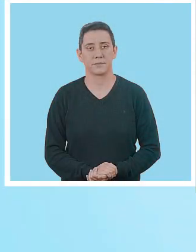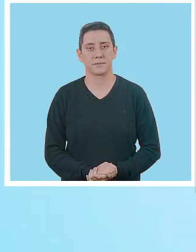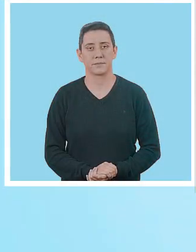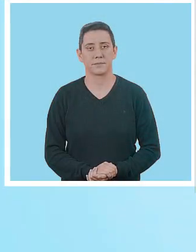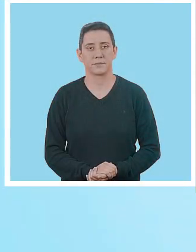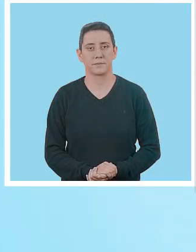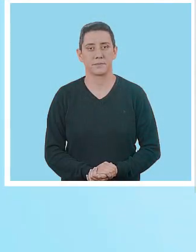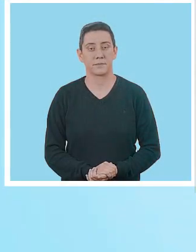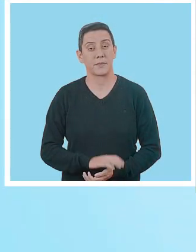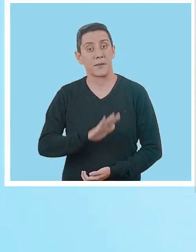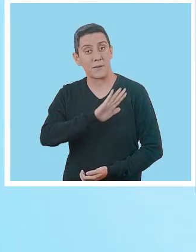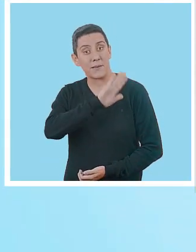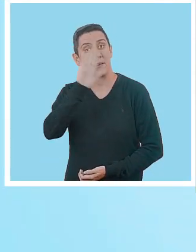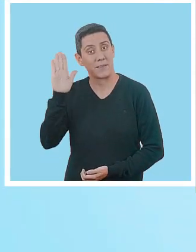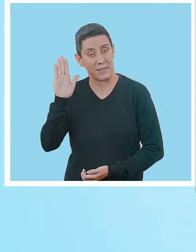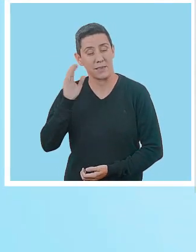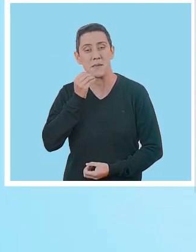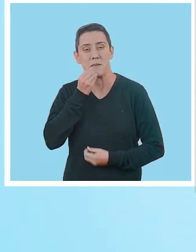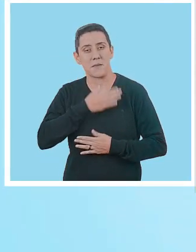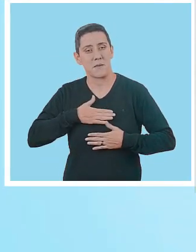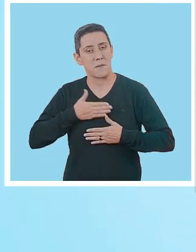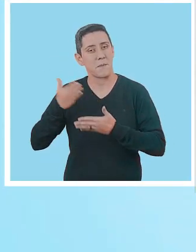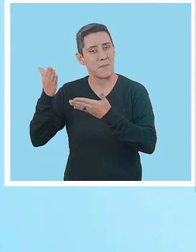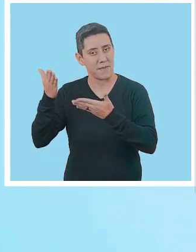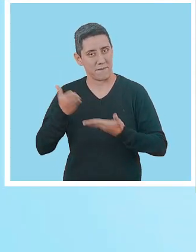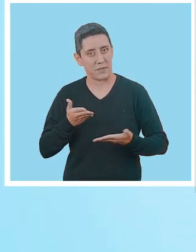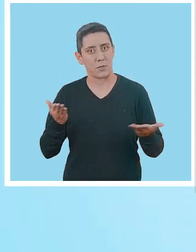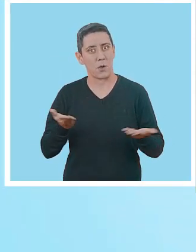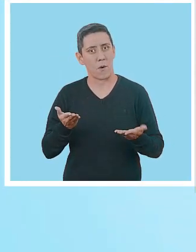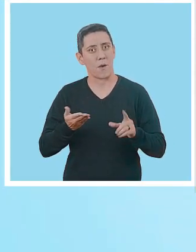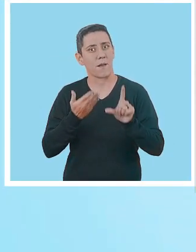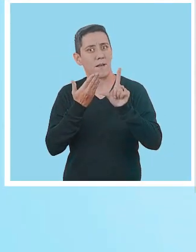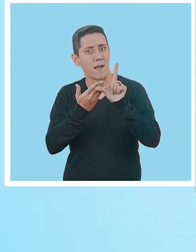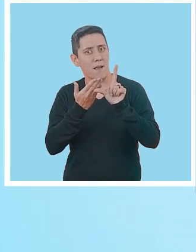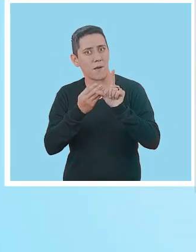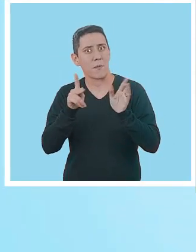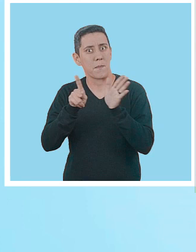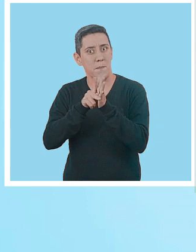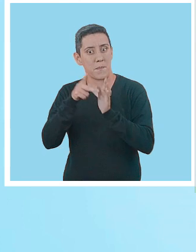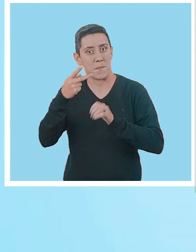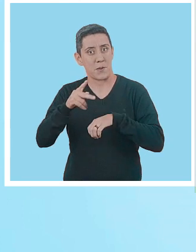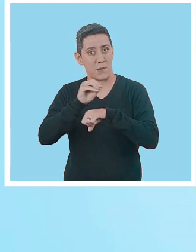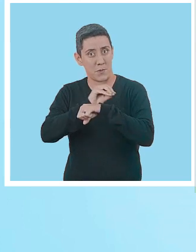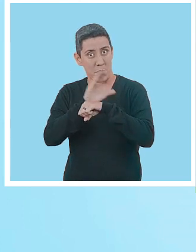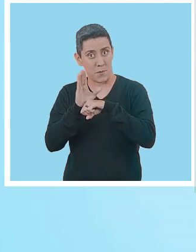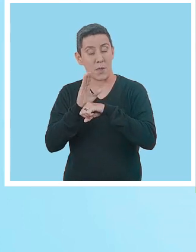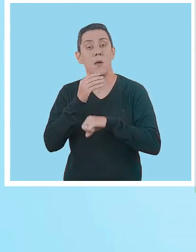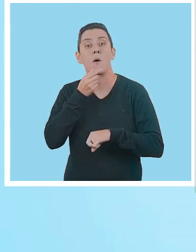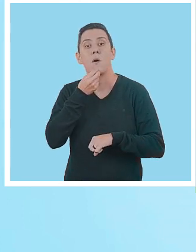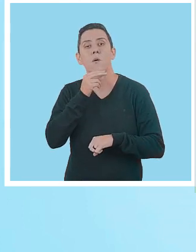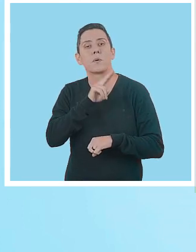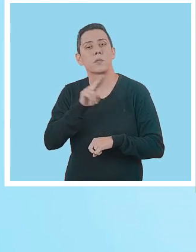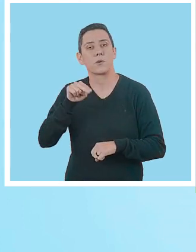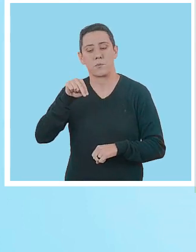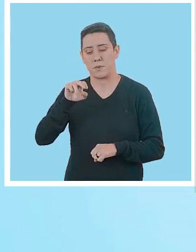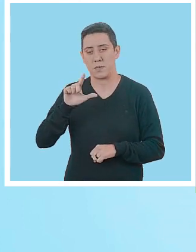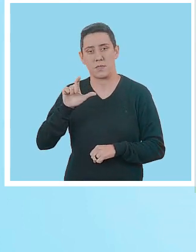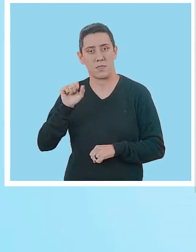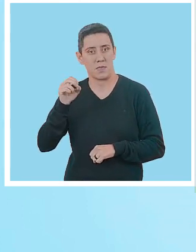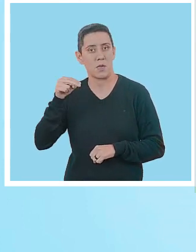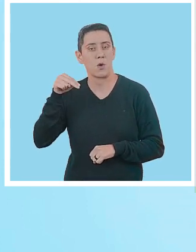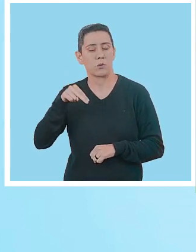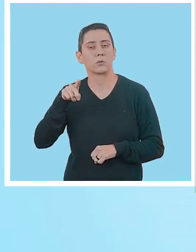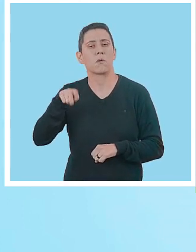o Olá pessoal Seja bem vindo usar Open Class da Huawei meu nome é Nelson stanisci sou gerente de